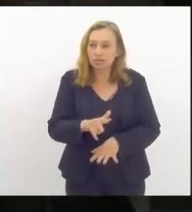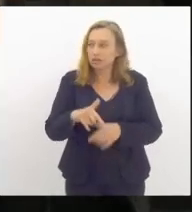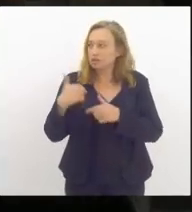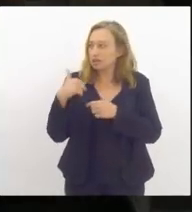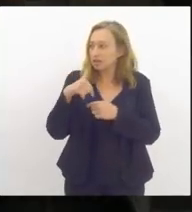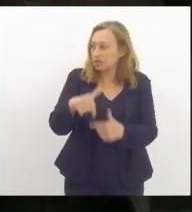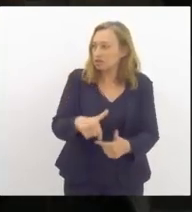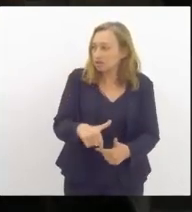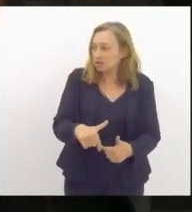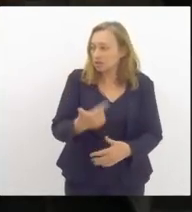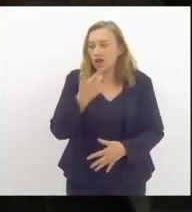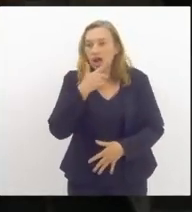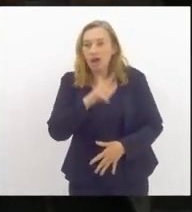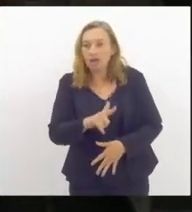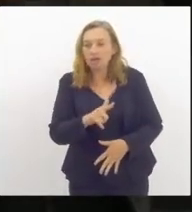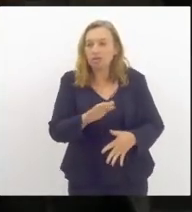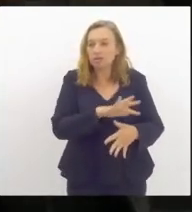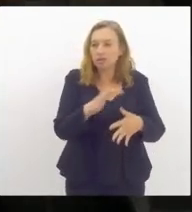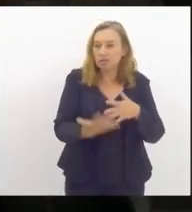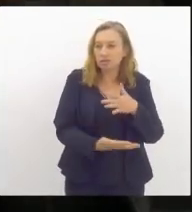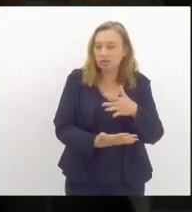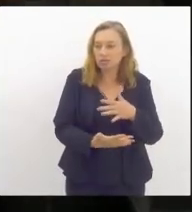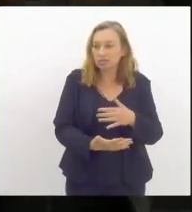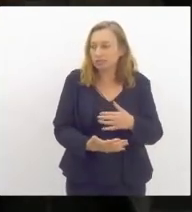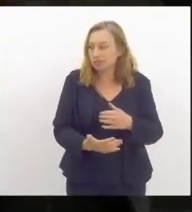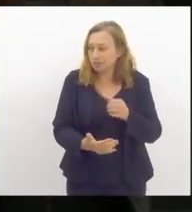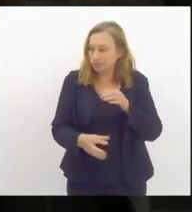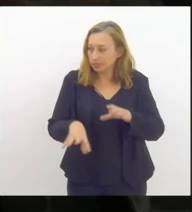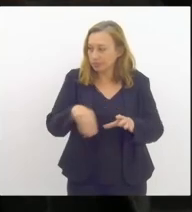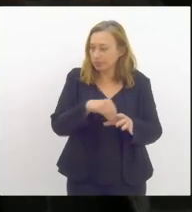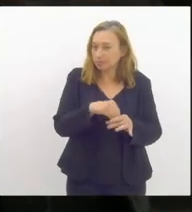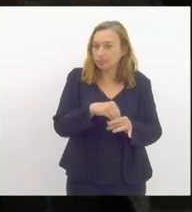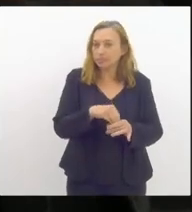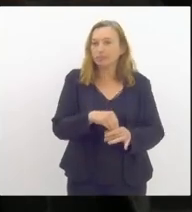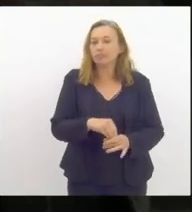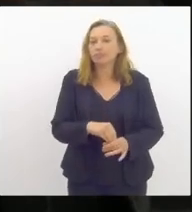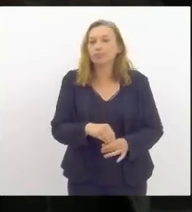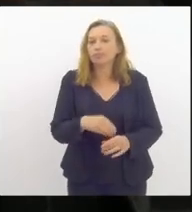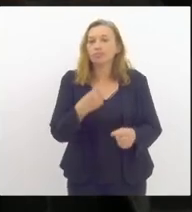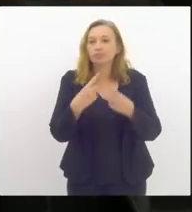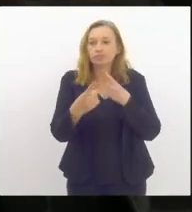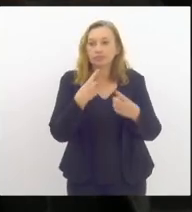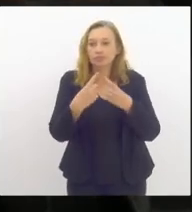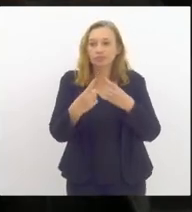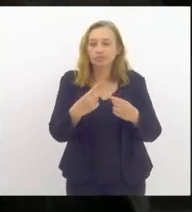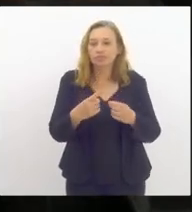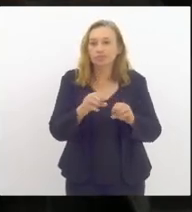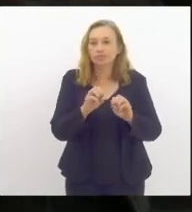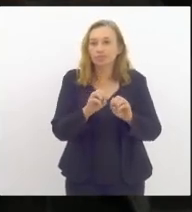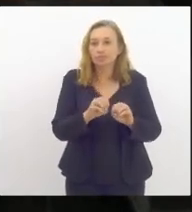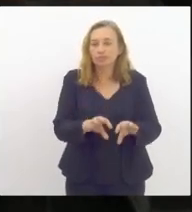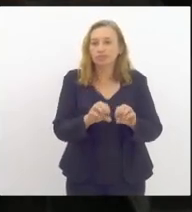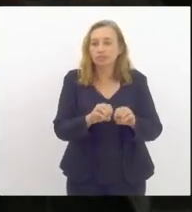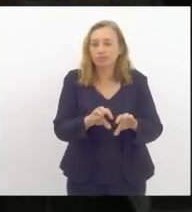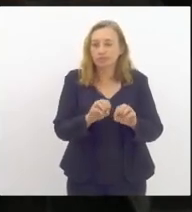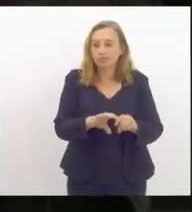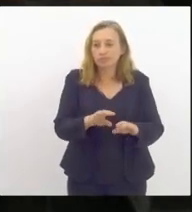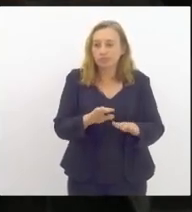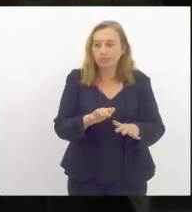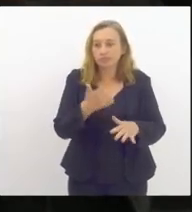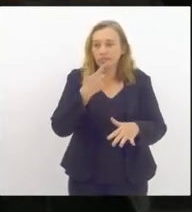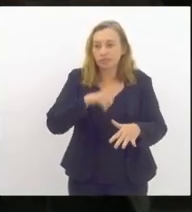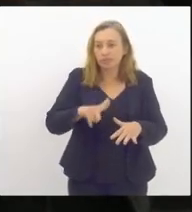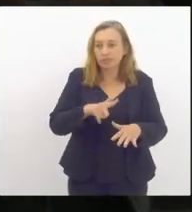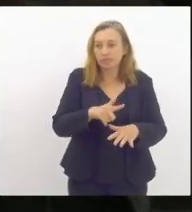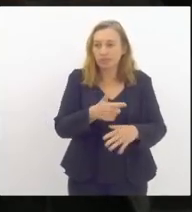tradicionais que faz também a língua brasileira de sinais enfim está dentro dessa perspectiva do debate sobre educação puro e livre e a segunda dimensão do